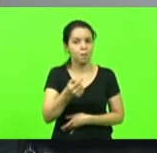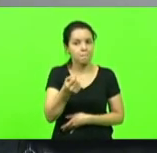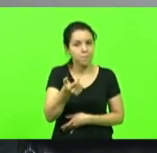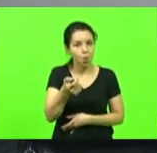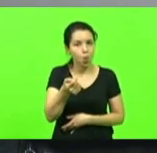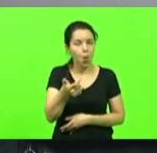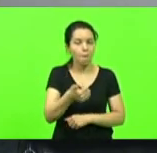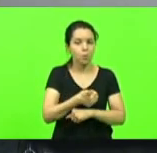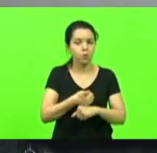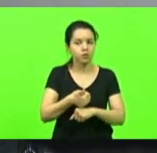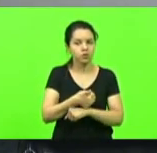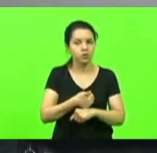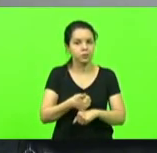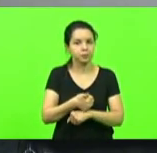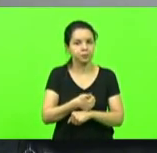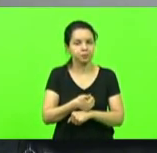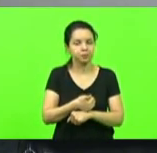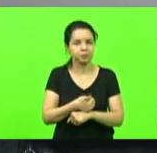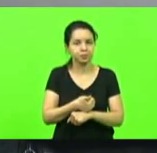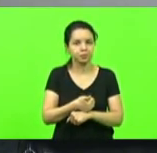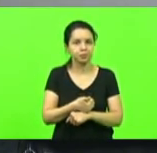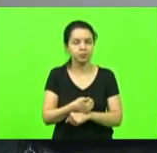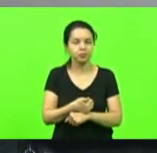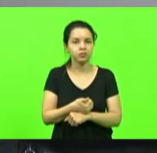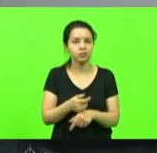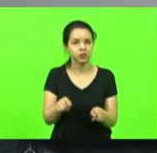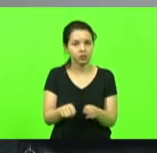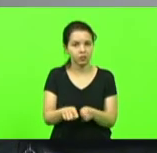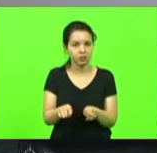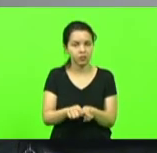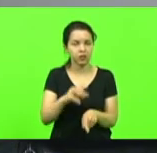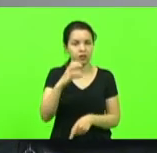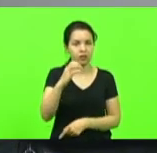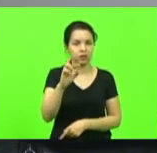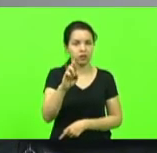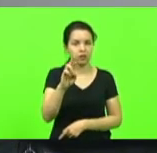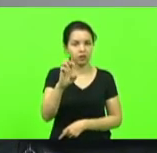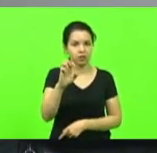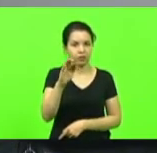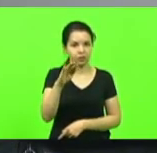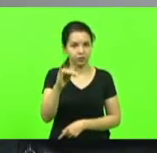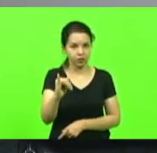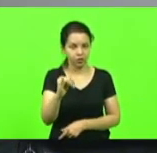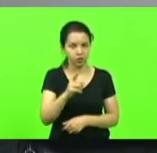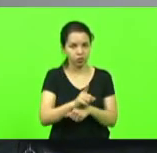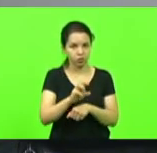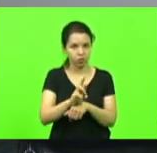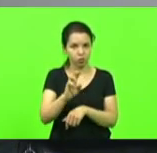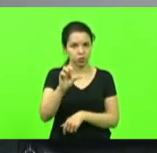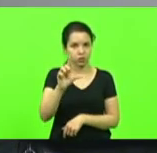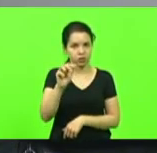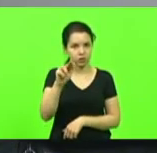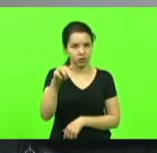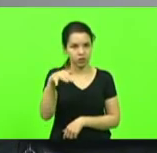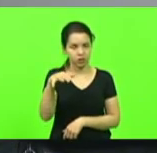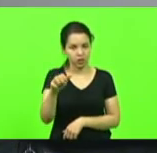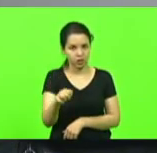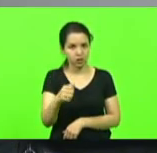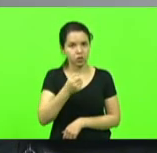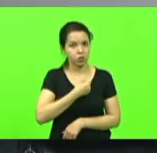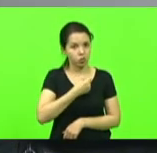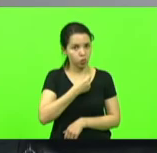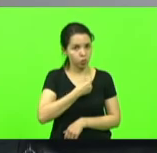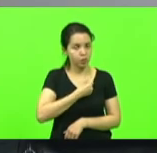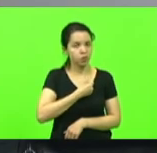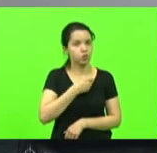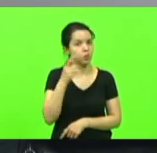profissionais. Da mesma forma, o CREFITO, né? A doutora Luciana aí deu números extremamente